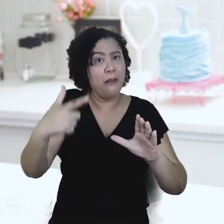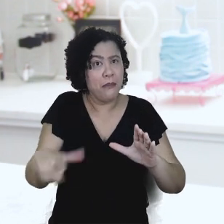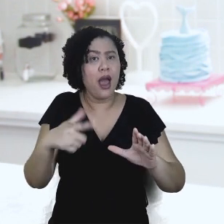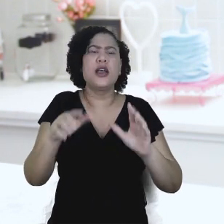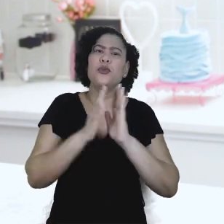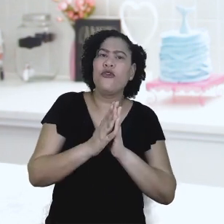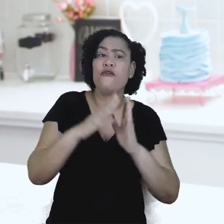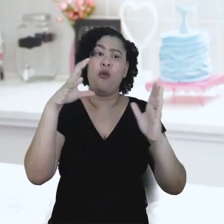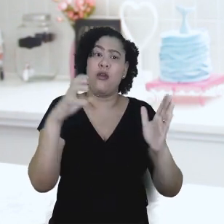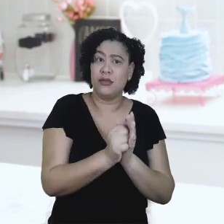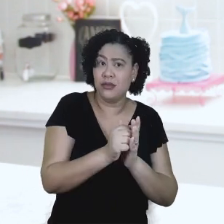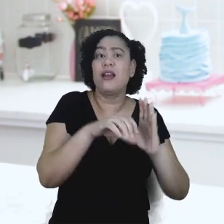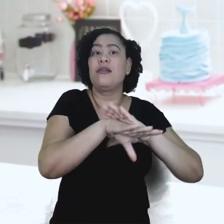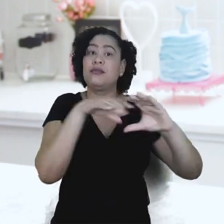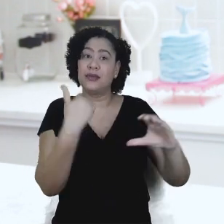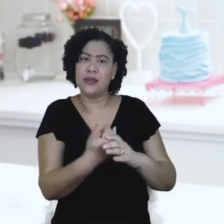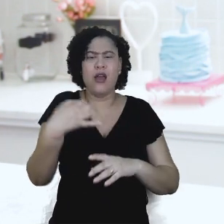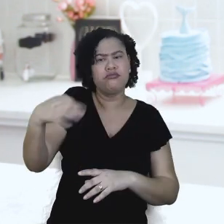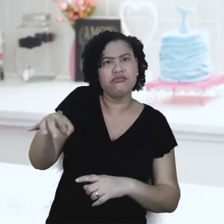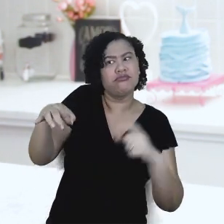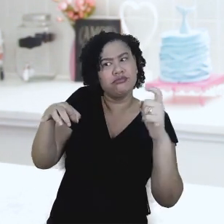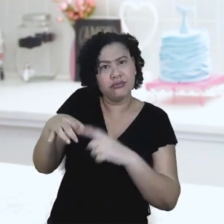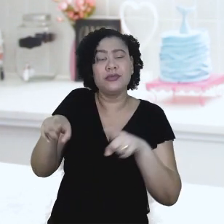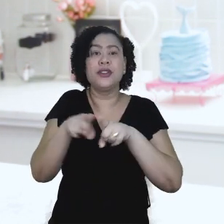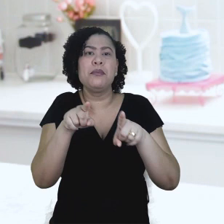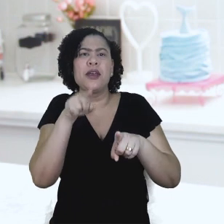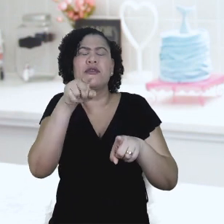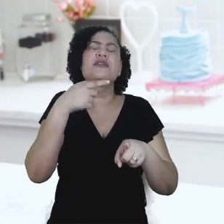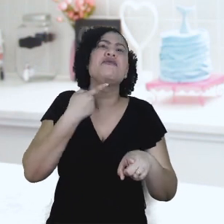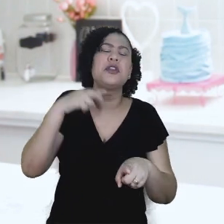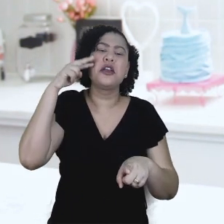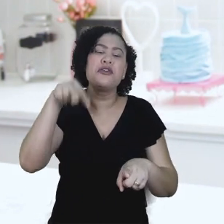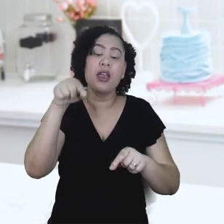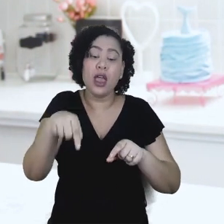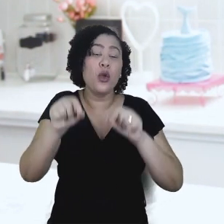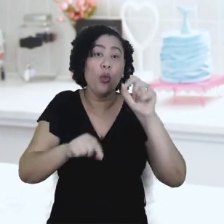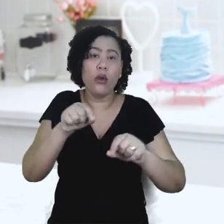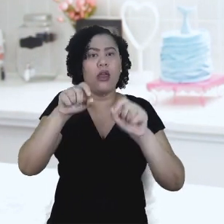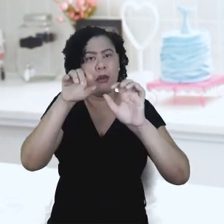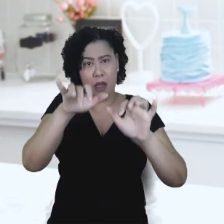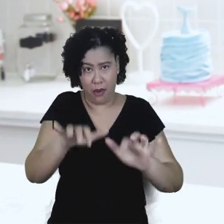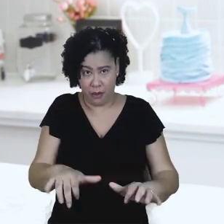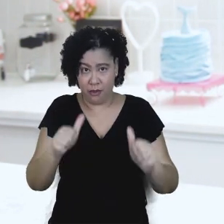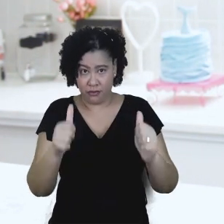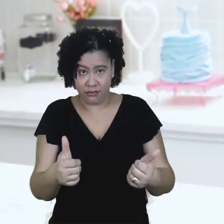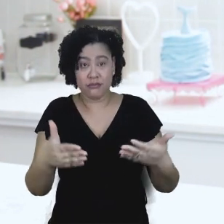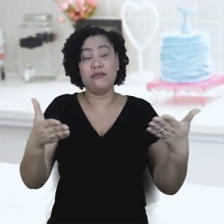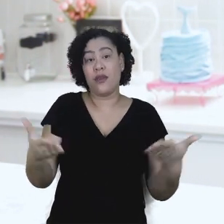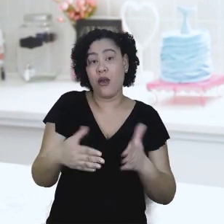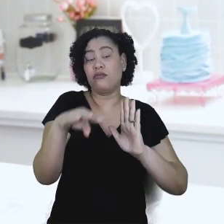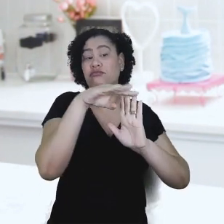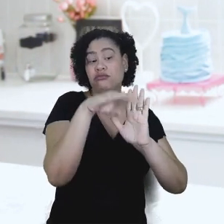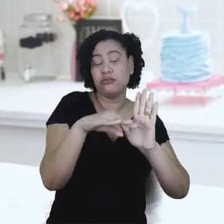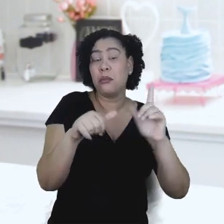canal, ativem o sininho e deixem aí nos nossos comentários o que vocês querem ver aqui no canal da Mago. E o primeiro passo da nossa receita vai ser